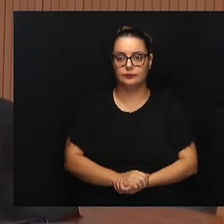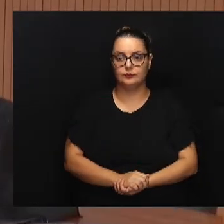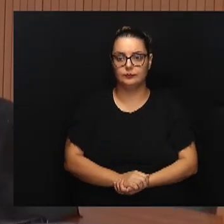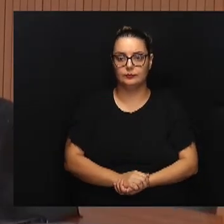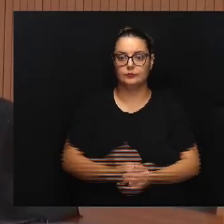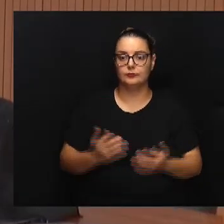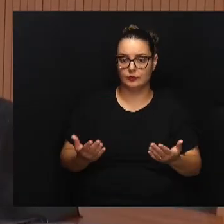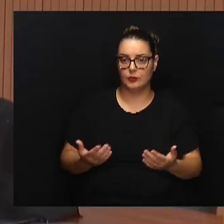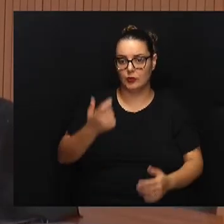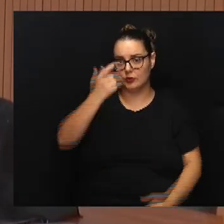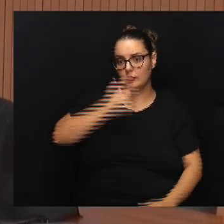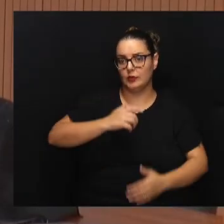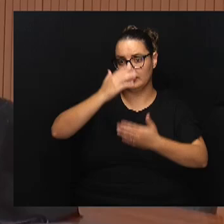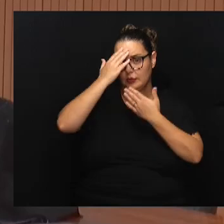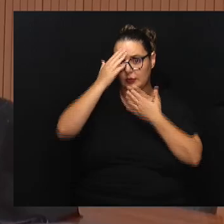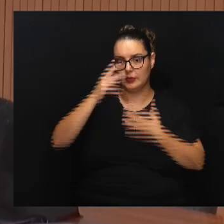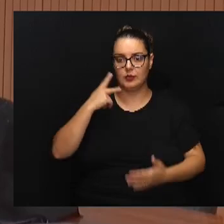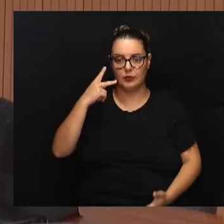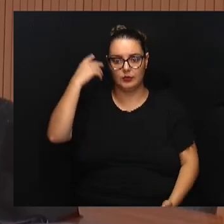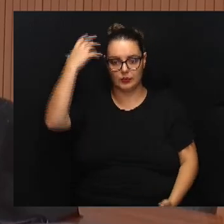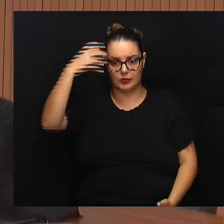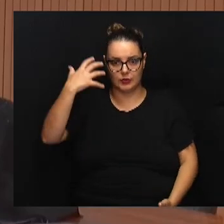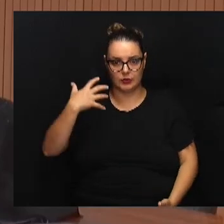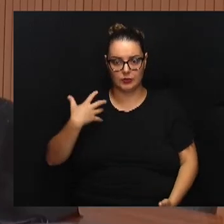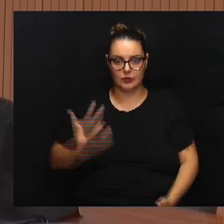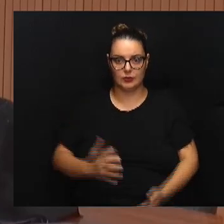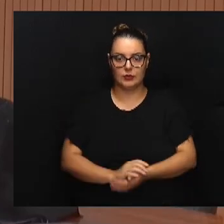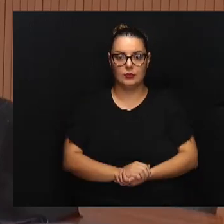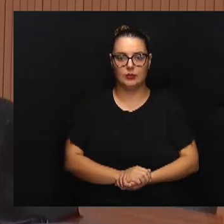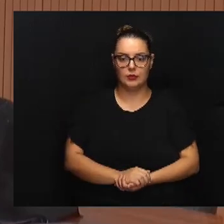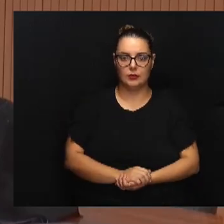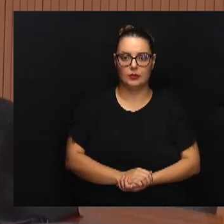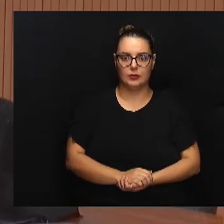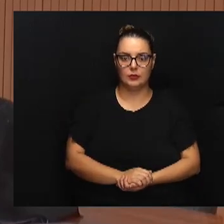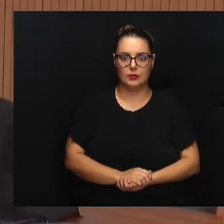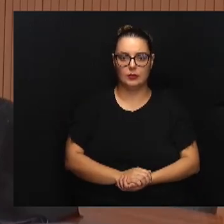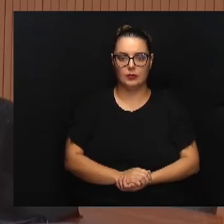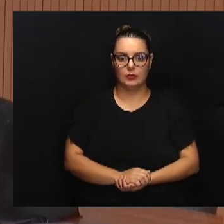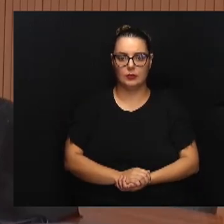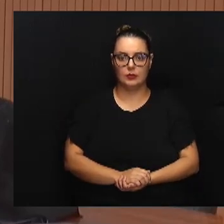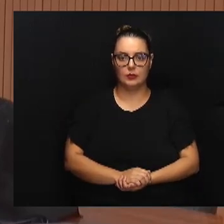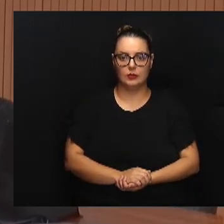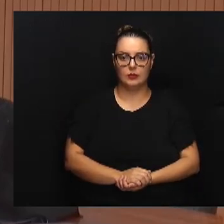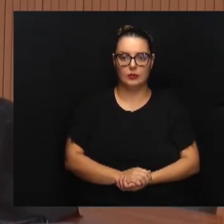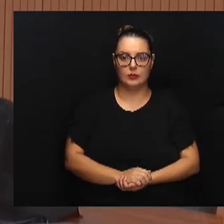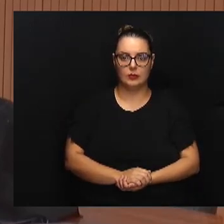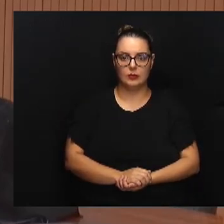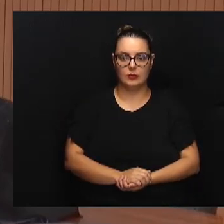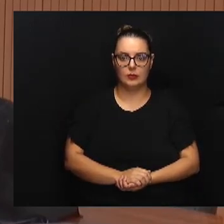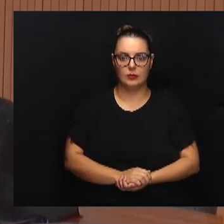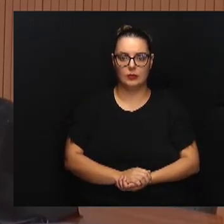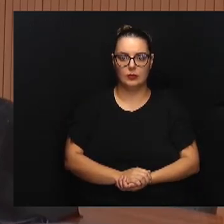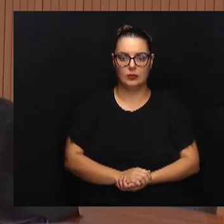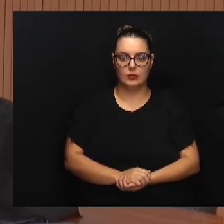Bom, eu aqui agradeço, vereadora Guida, agradeço pelo convite.